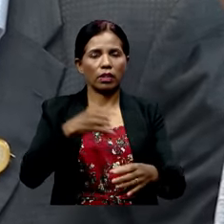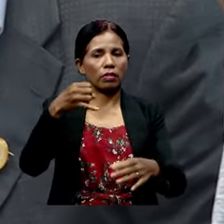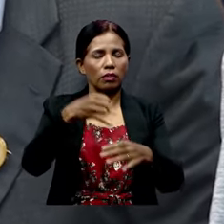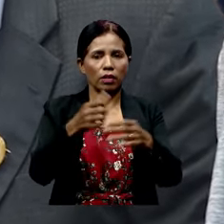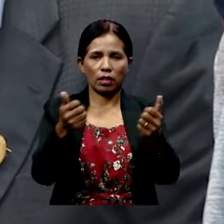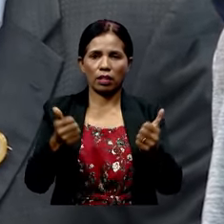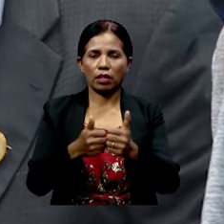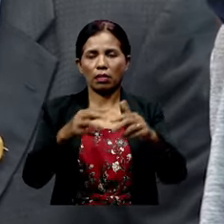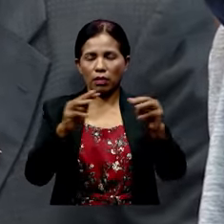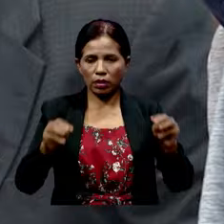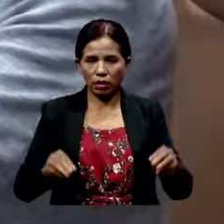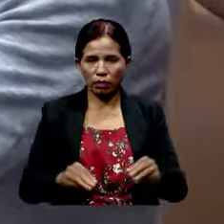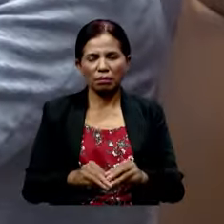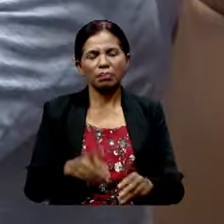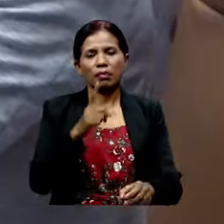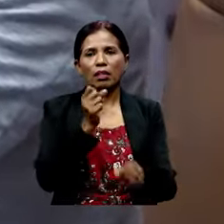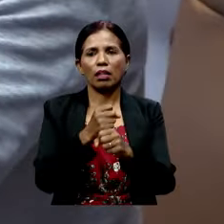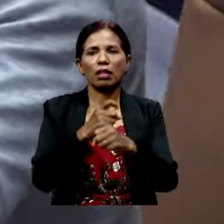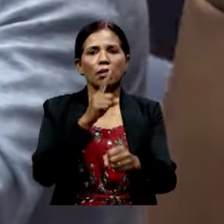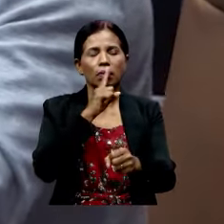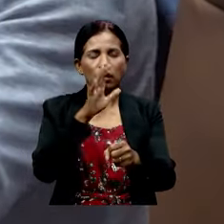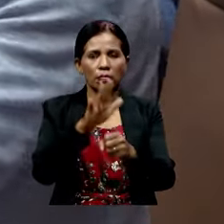marcial no arte ritual, atual juramento e a